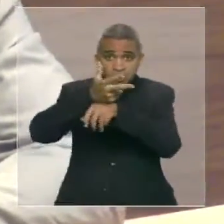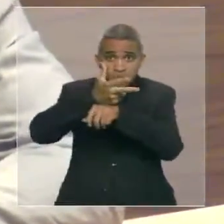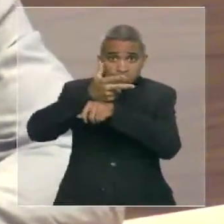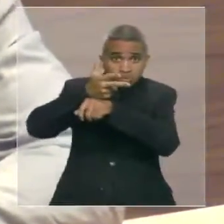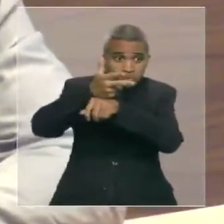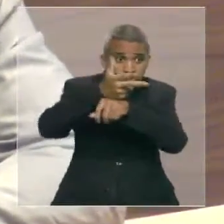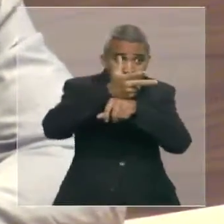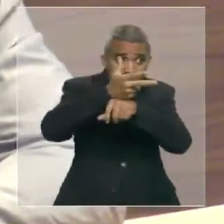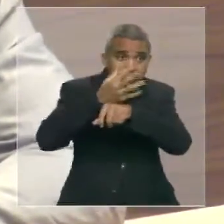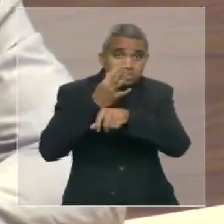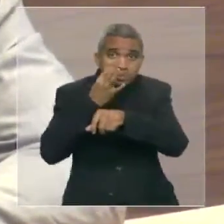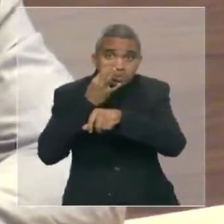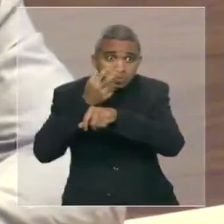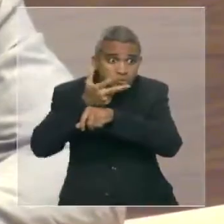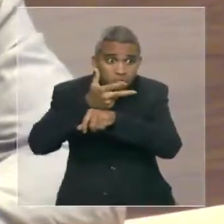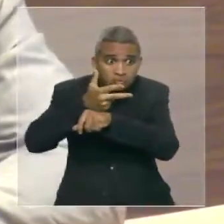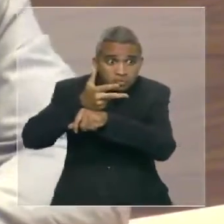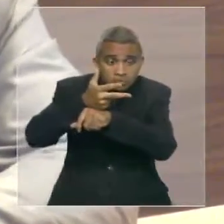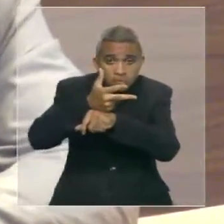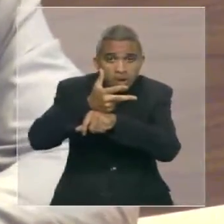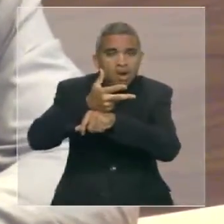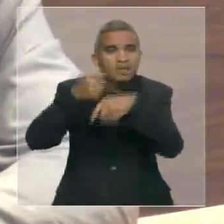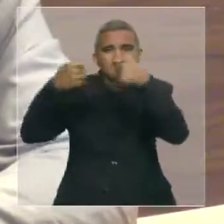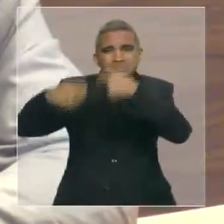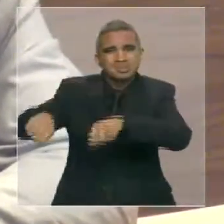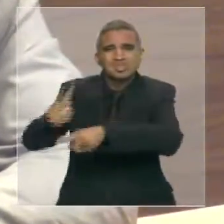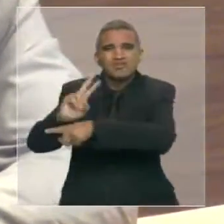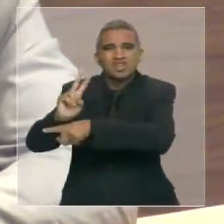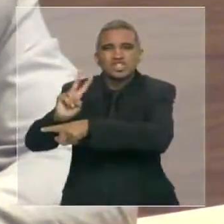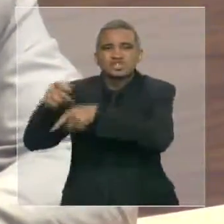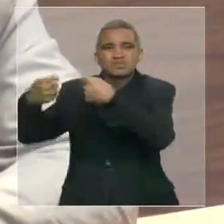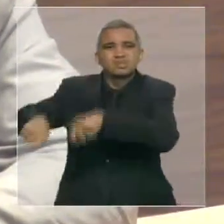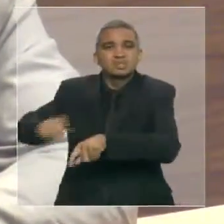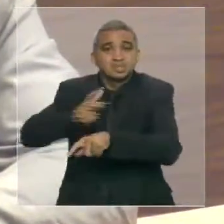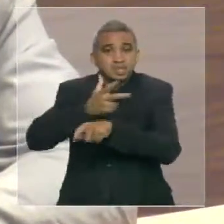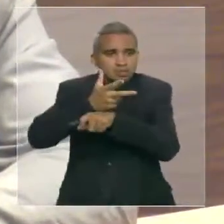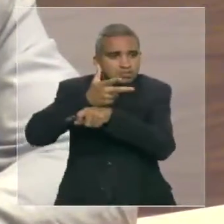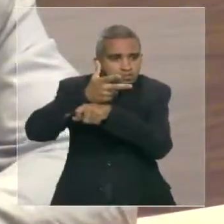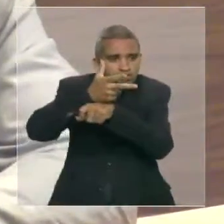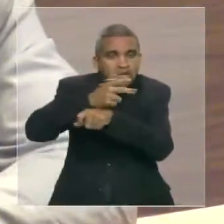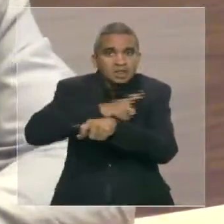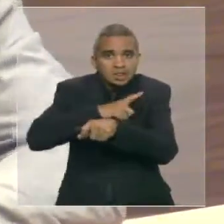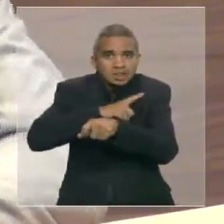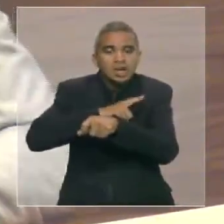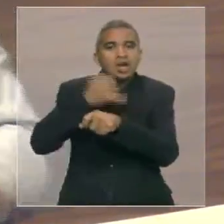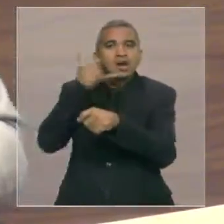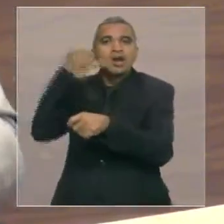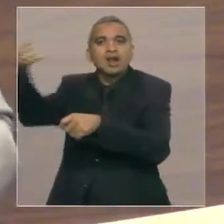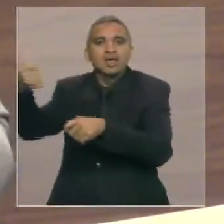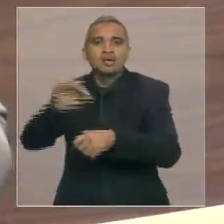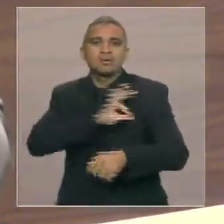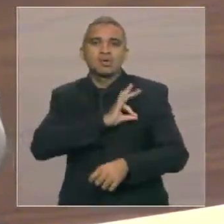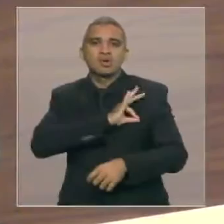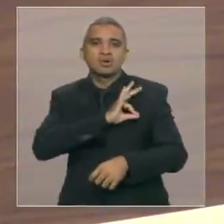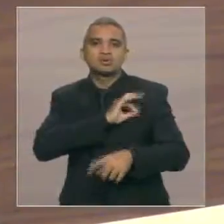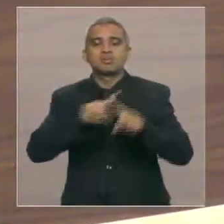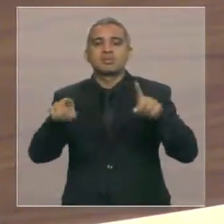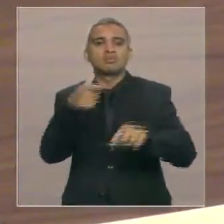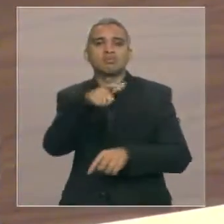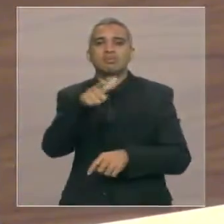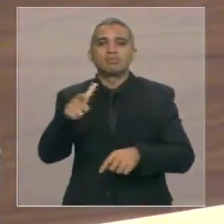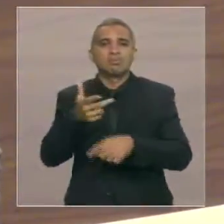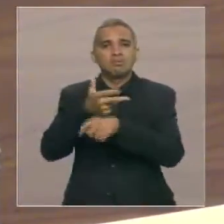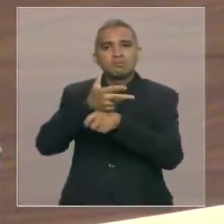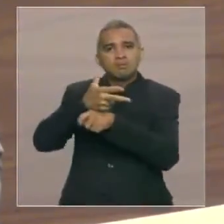não precisavam do vigilante. Eles comunicavam à polícia. Mas não. Todo esse patrimônio dos